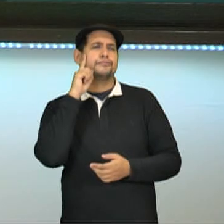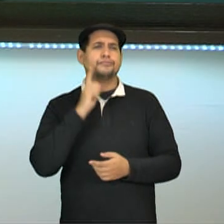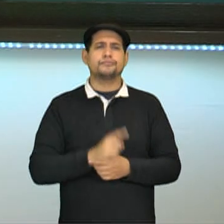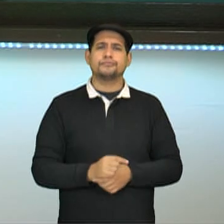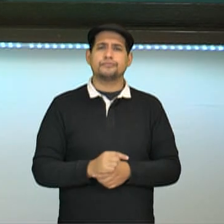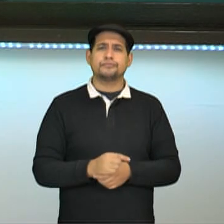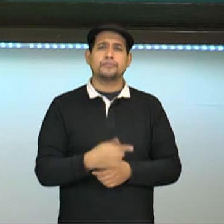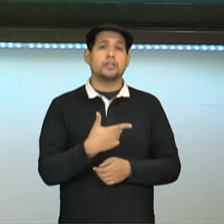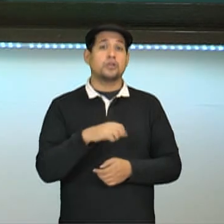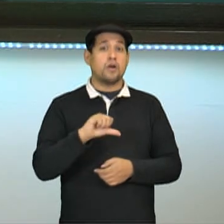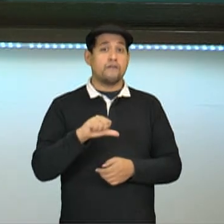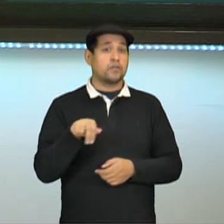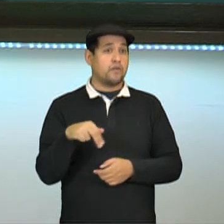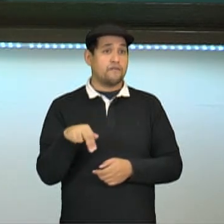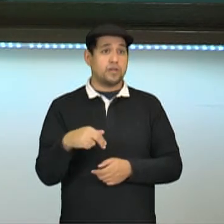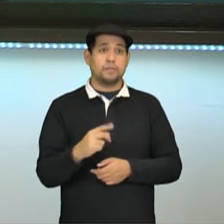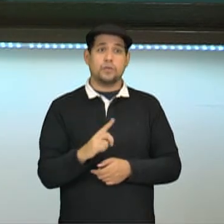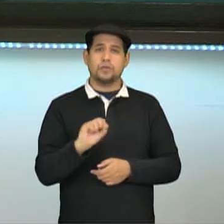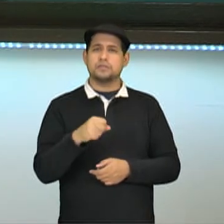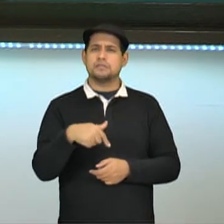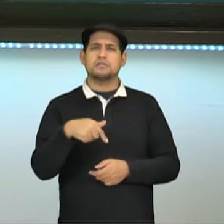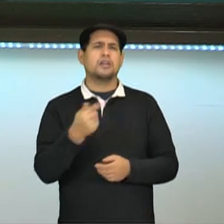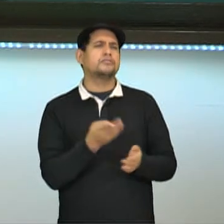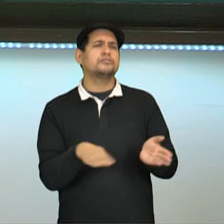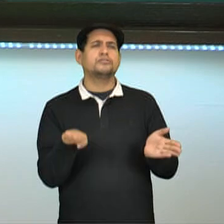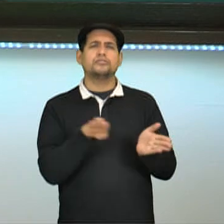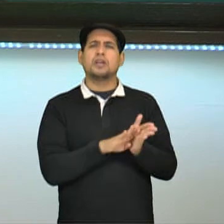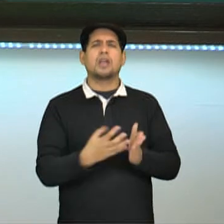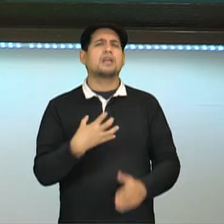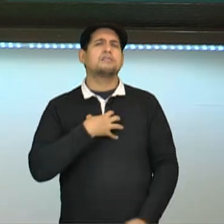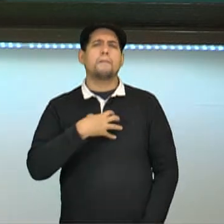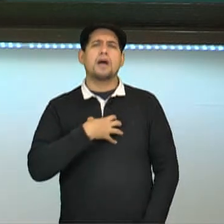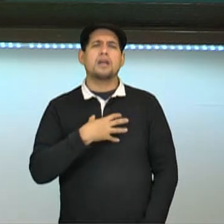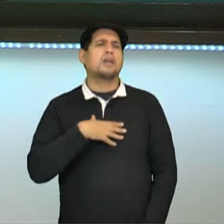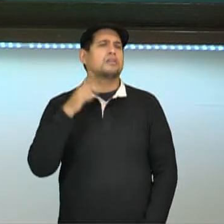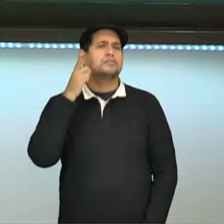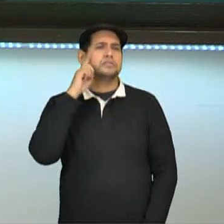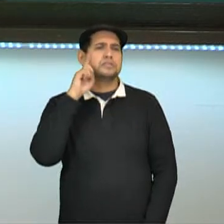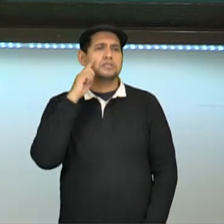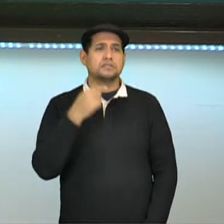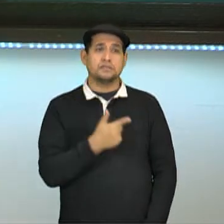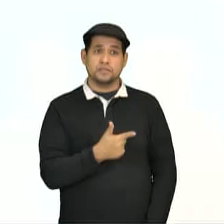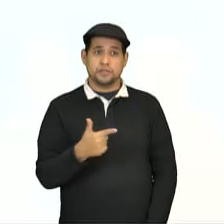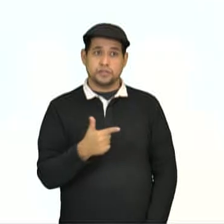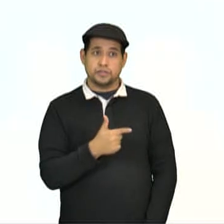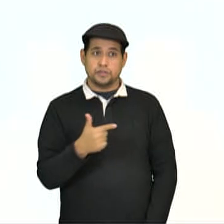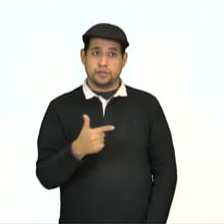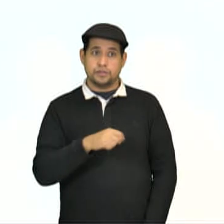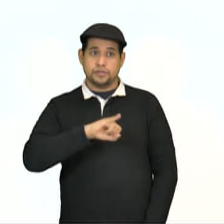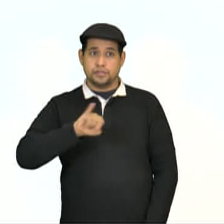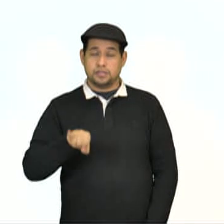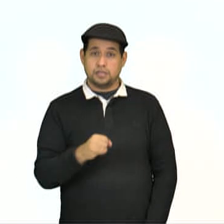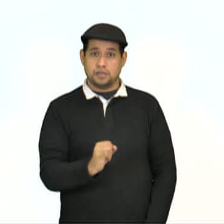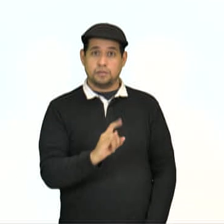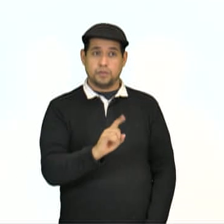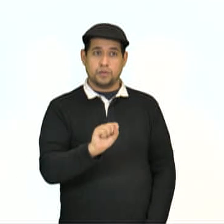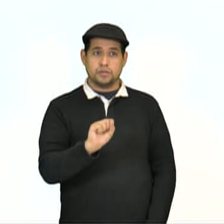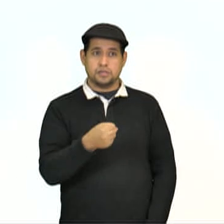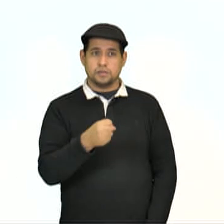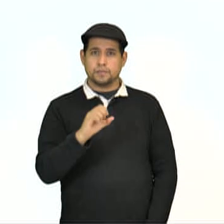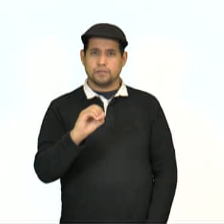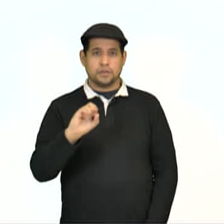que ocorre a chegada em Salvador, aqui no Brasil? Na data de 22 de janeiro de